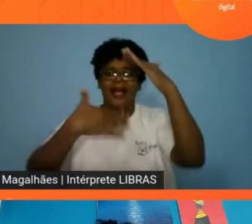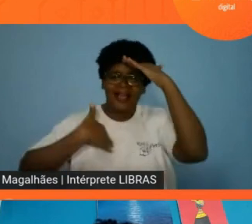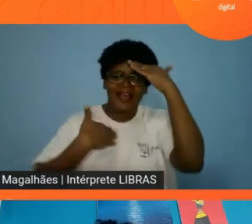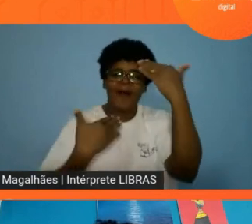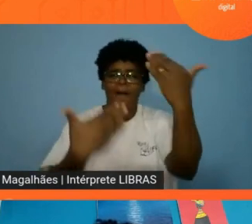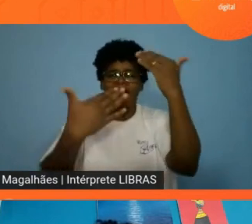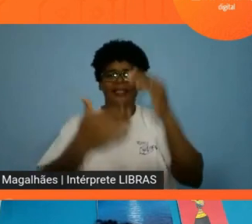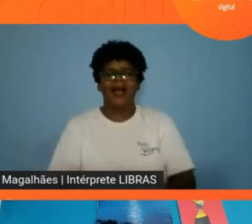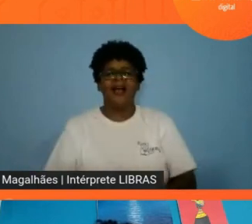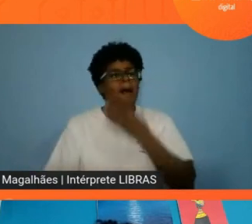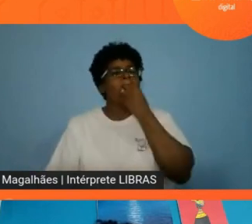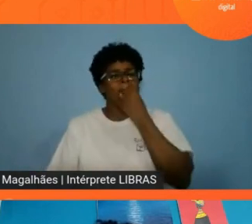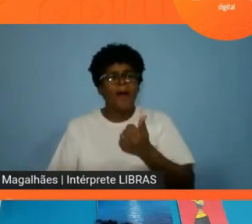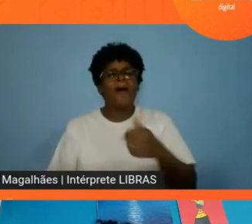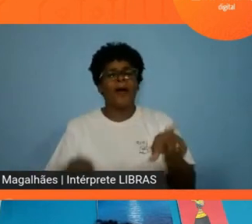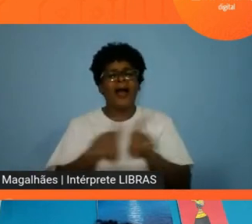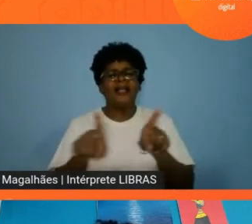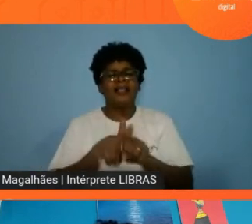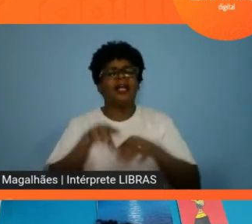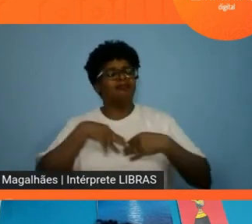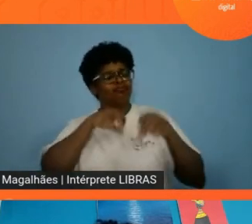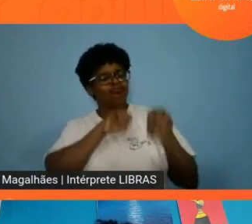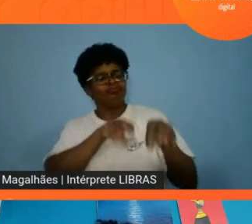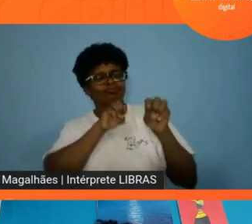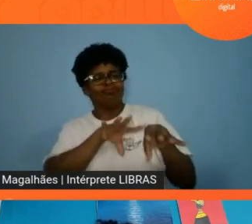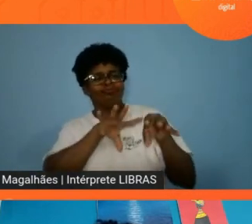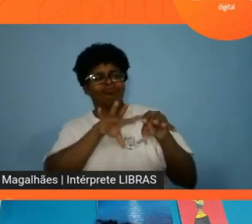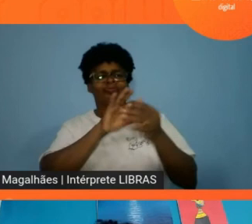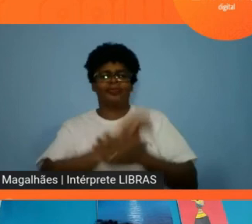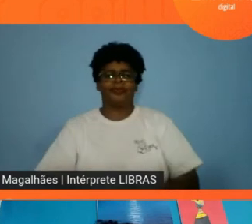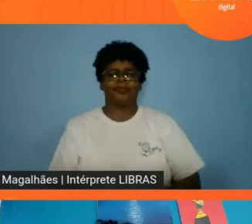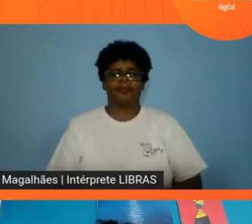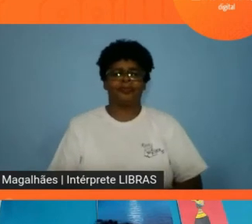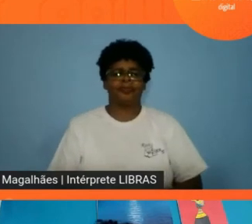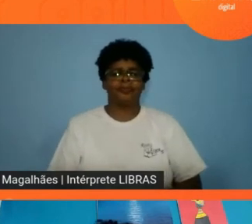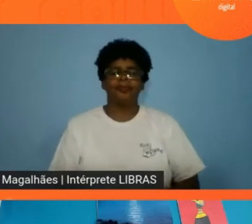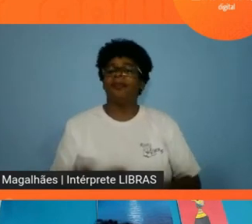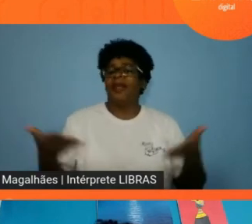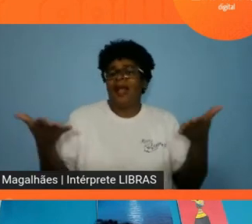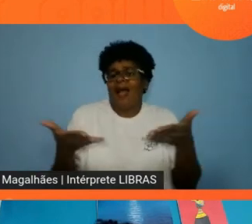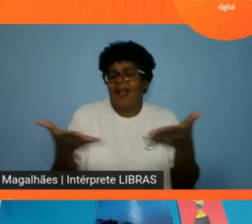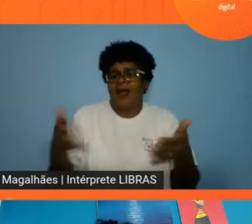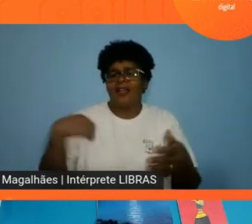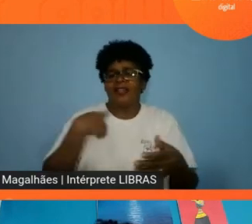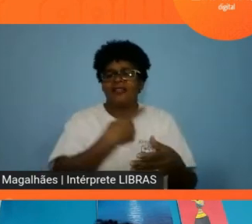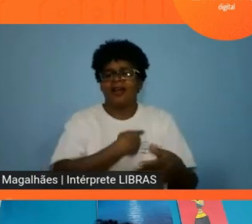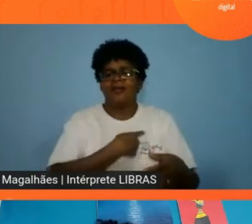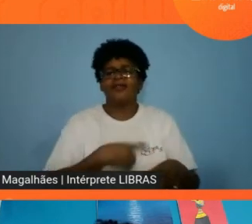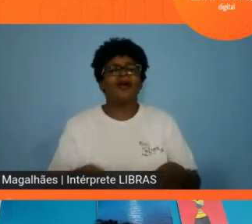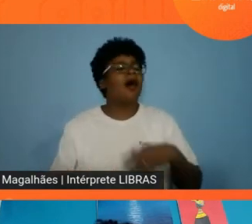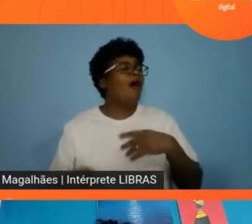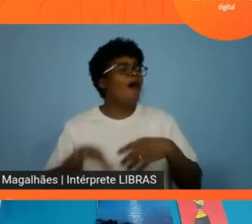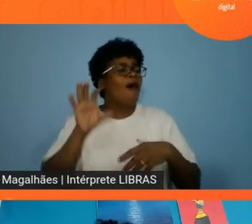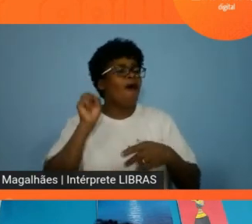muito vigor e ela é inspiradora. Agora a gente vai ouvir a querida Lucilene G, muito obrigada pelo